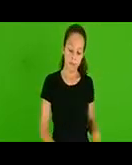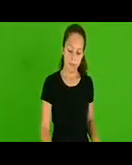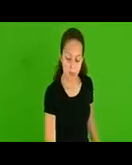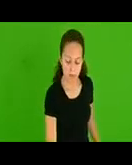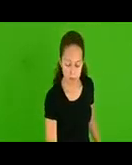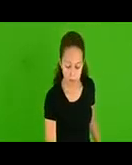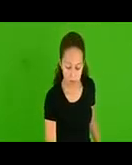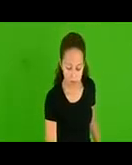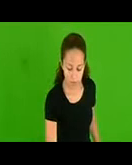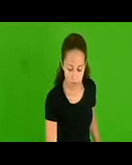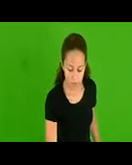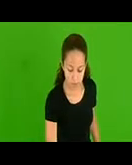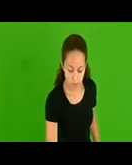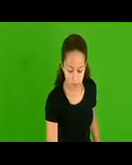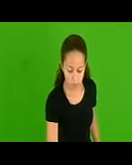estadual apresente